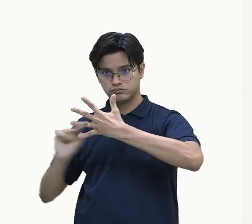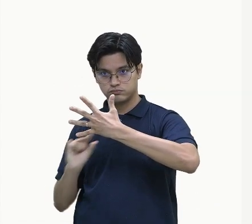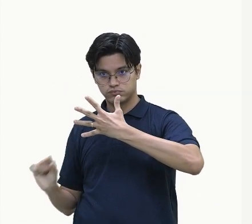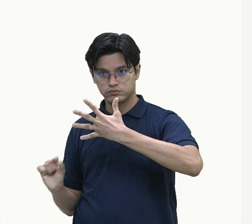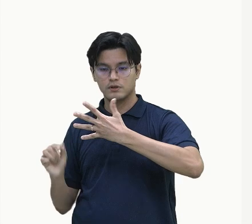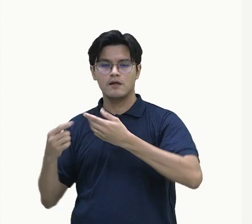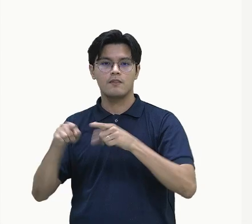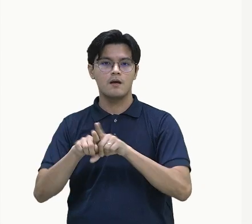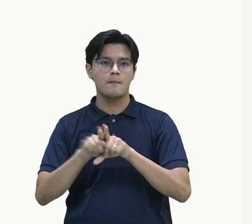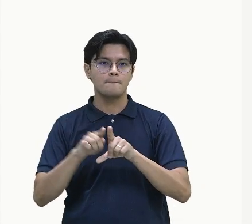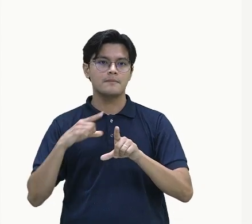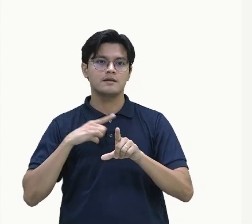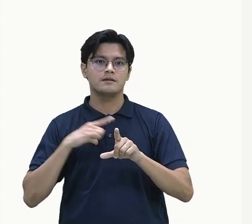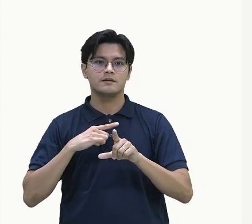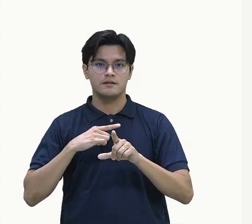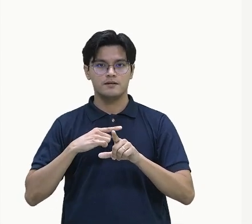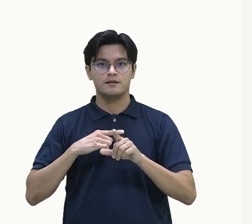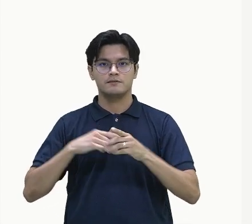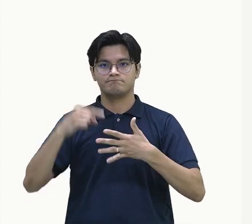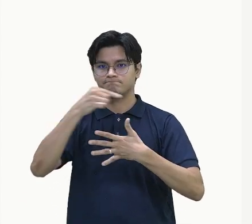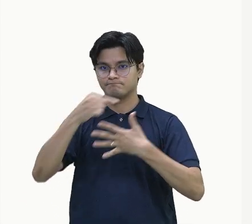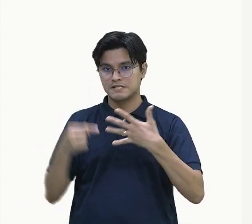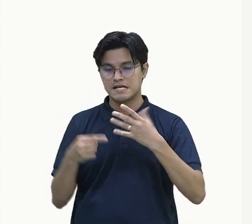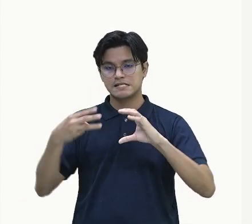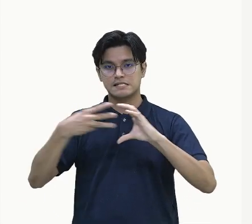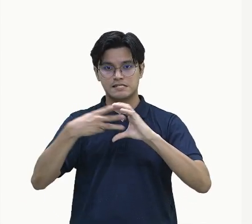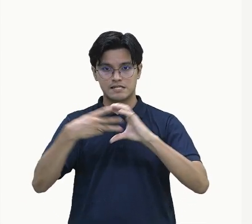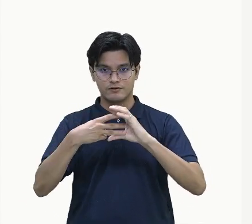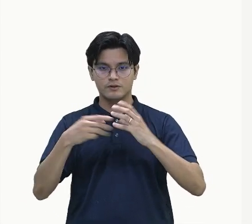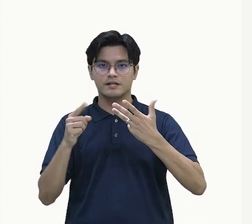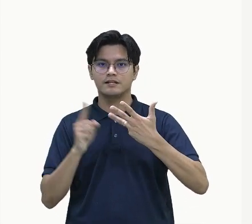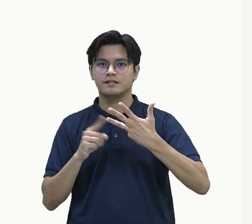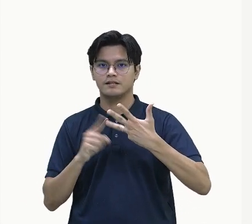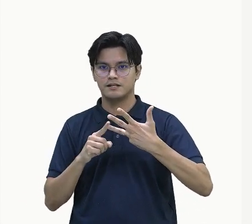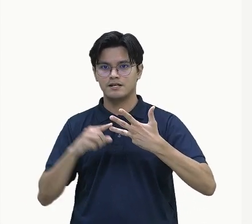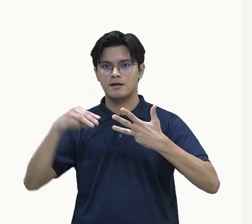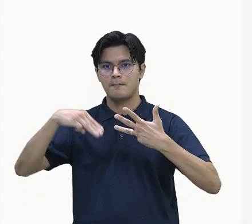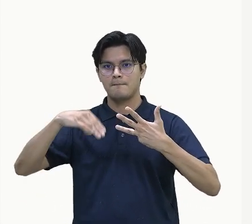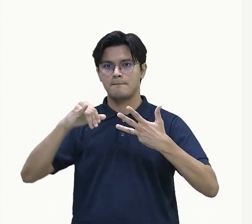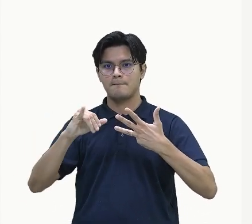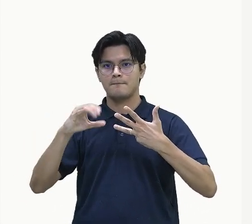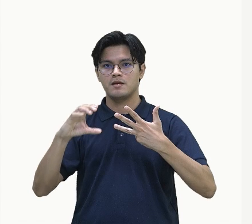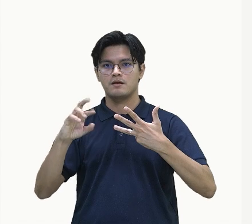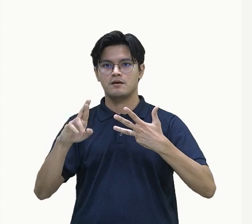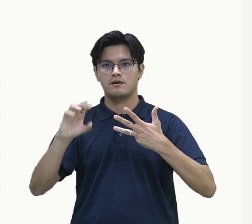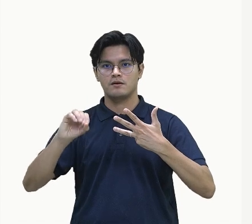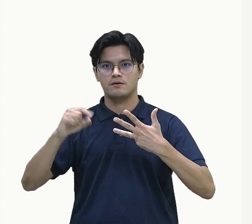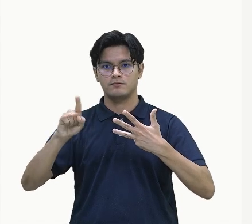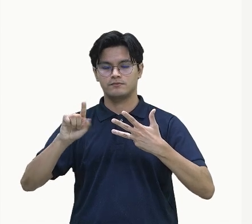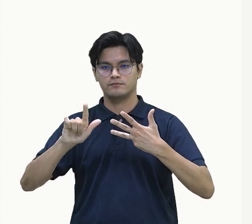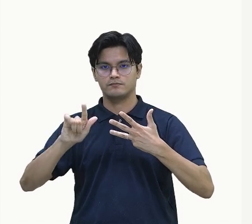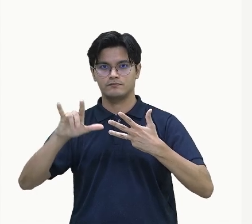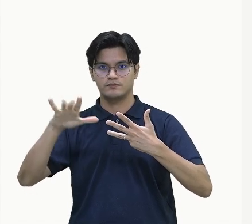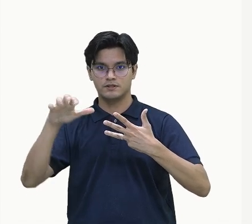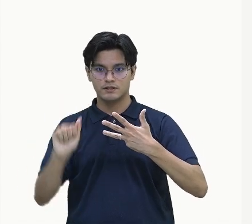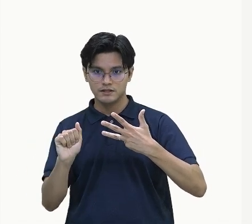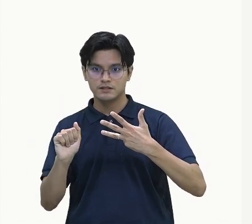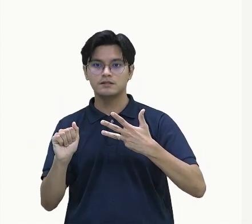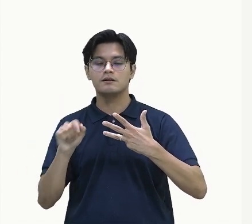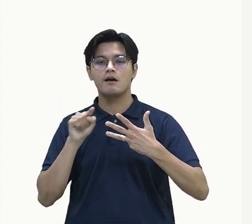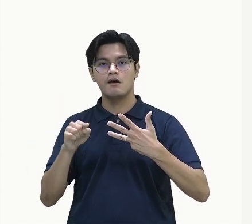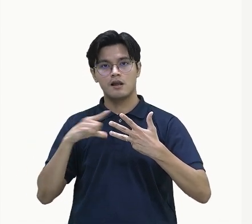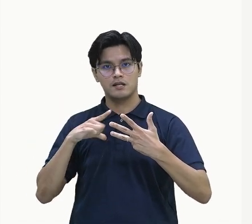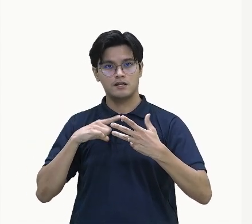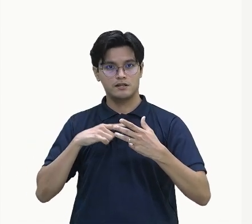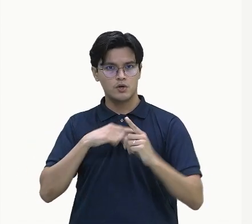essas são as células da glia. Temos ainda a micróglia, né, que é uma célula que vai atuar na defesa